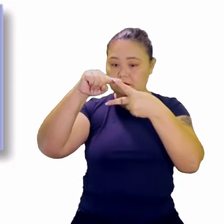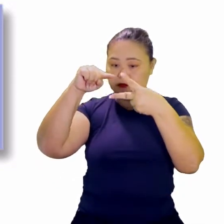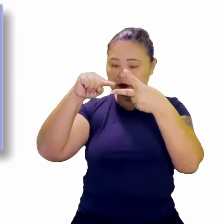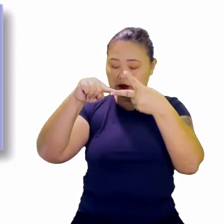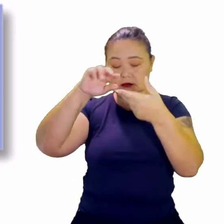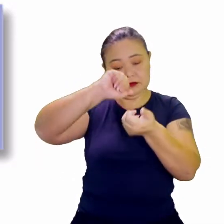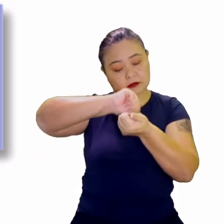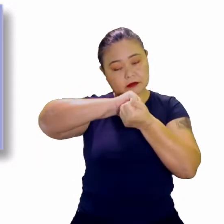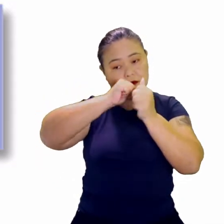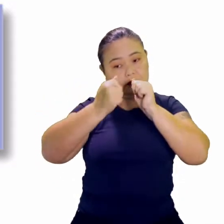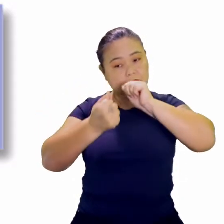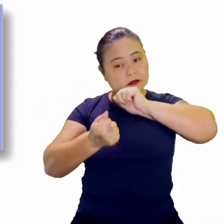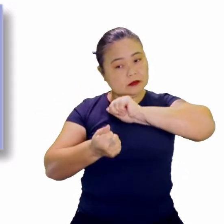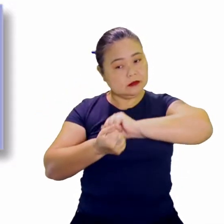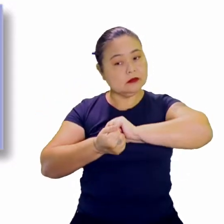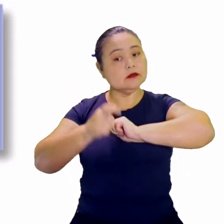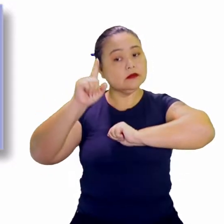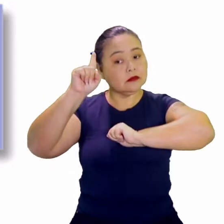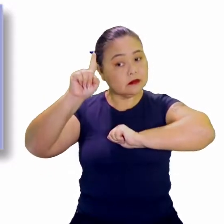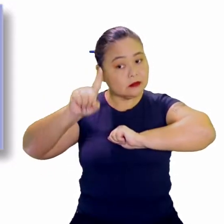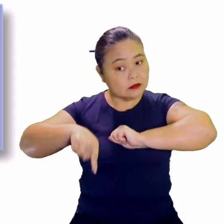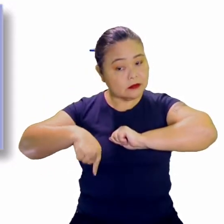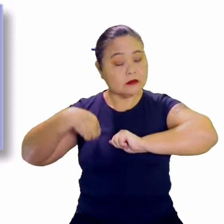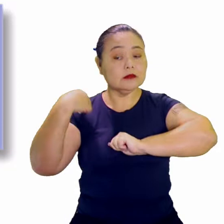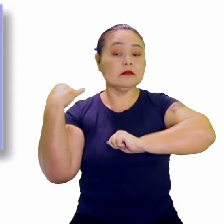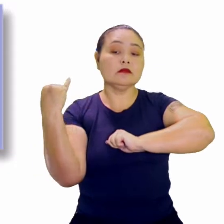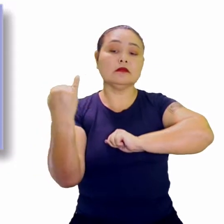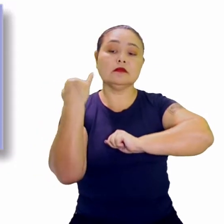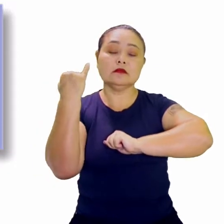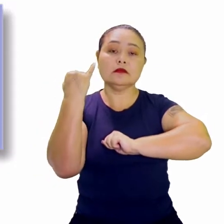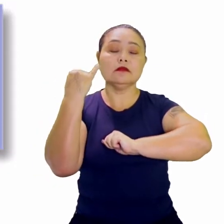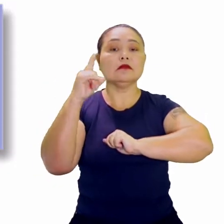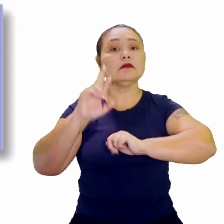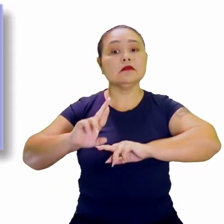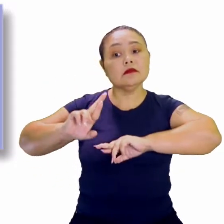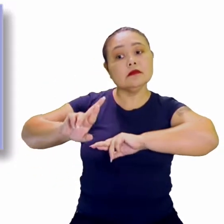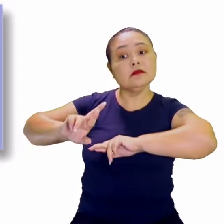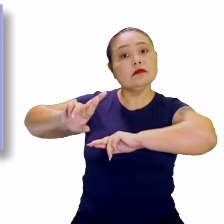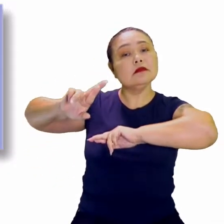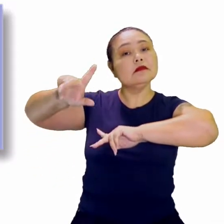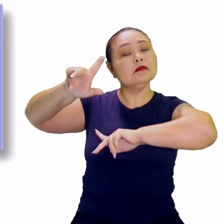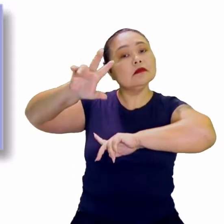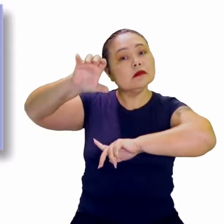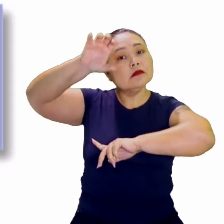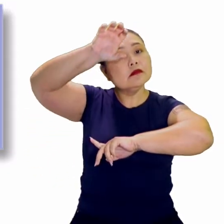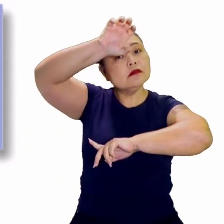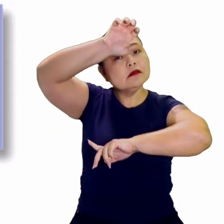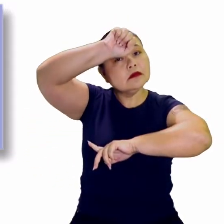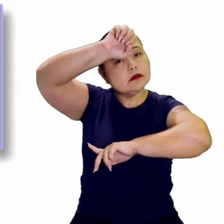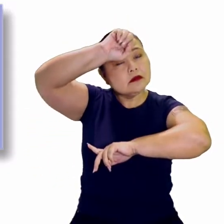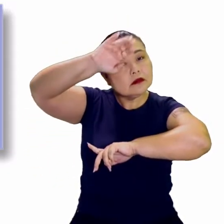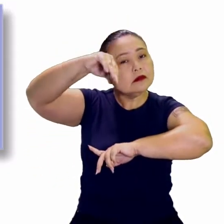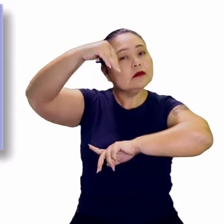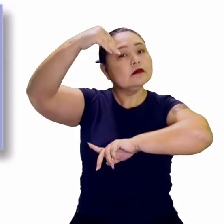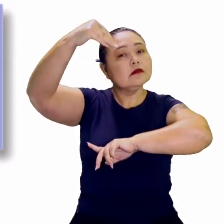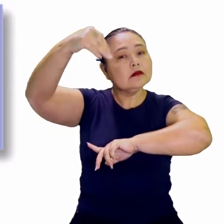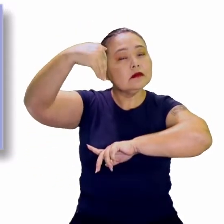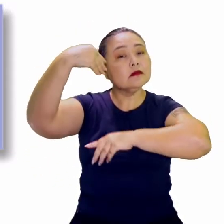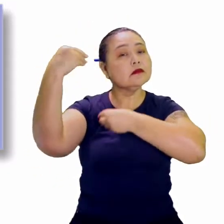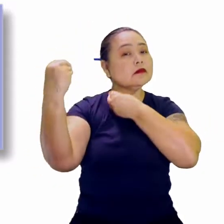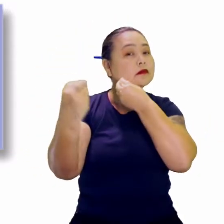adaptações aqui que são essenciais para você poder diferenciar, né, e aprender um pouco mais sobre